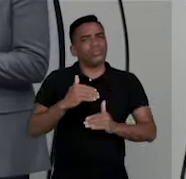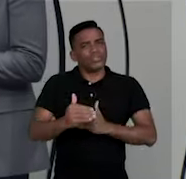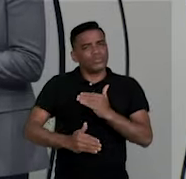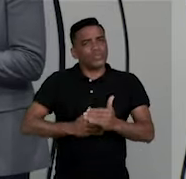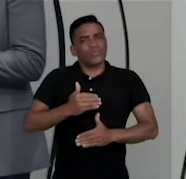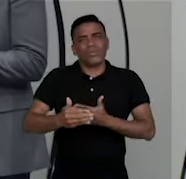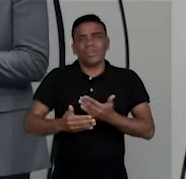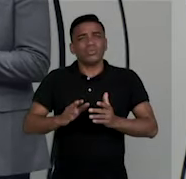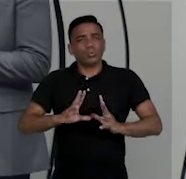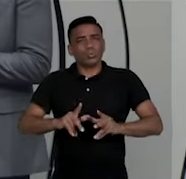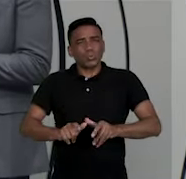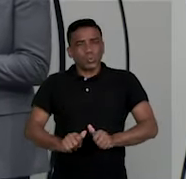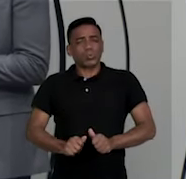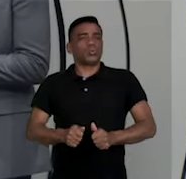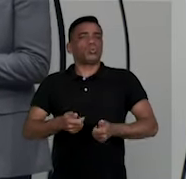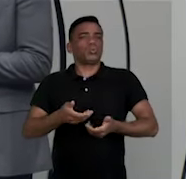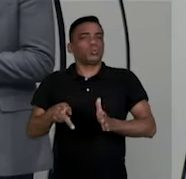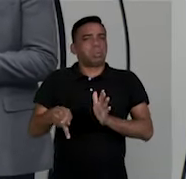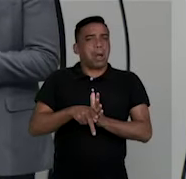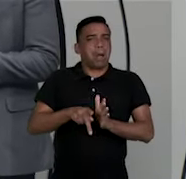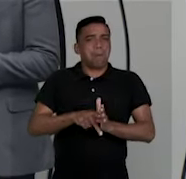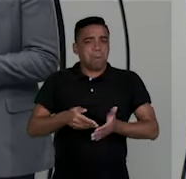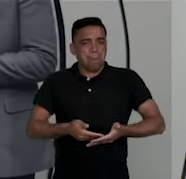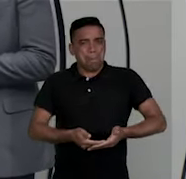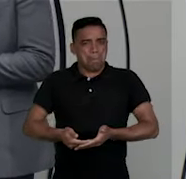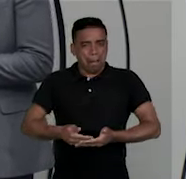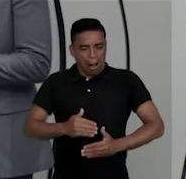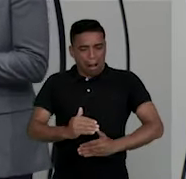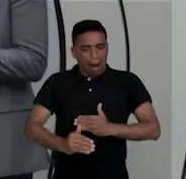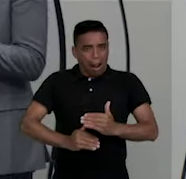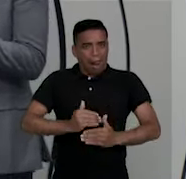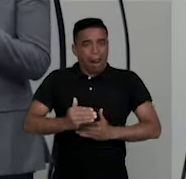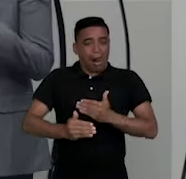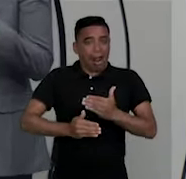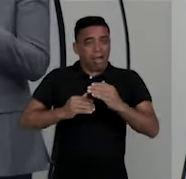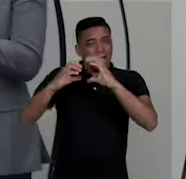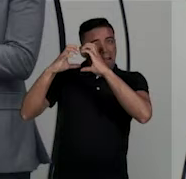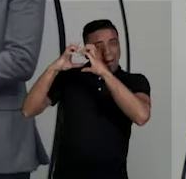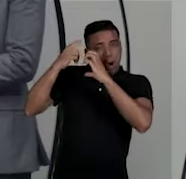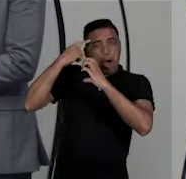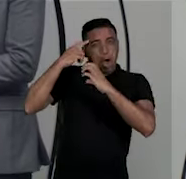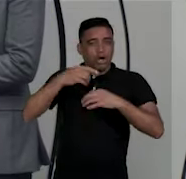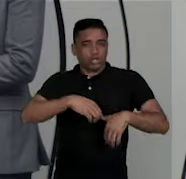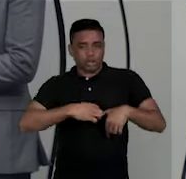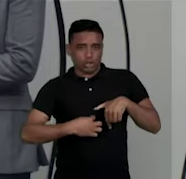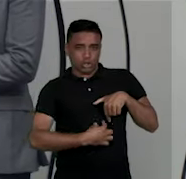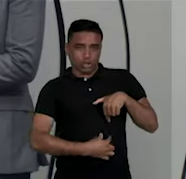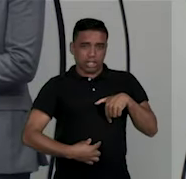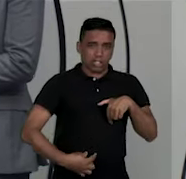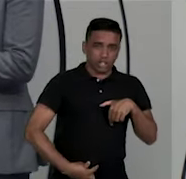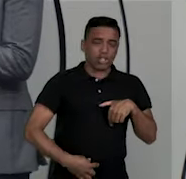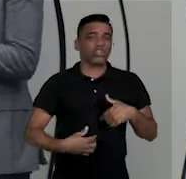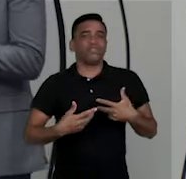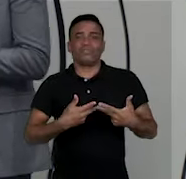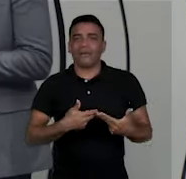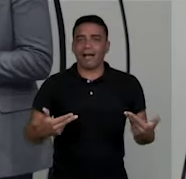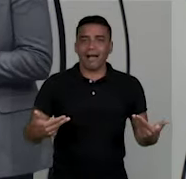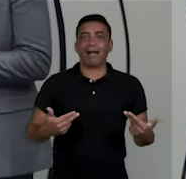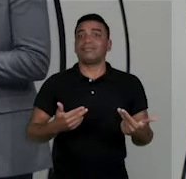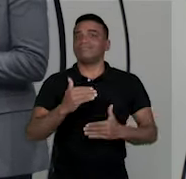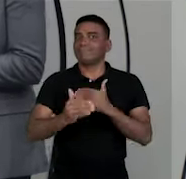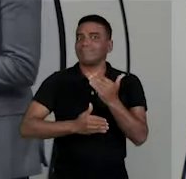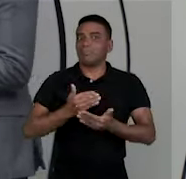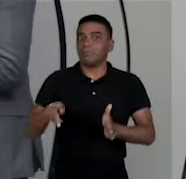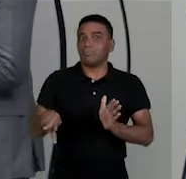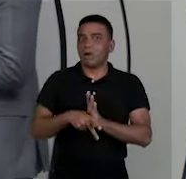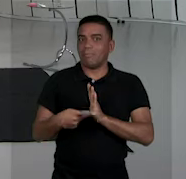sistema digestivo, respiratório, né? Sistema neurológico e até ir completando todo o desenvolvimento do